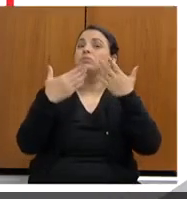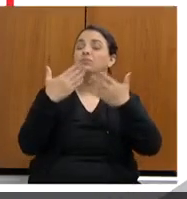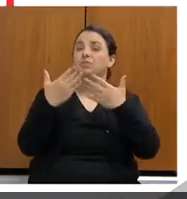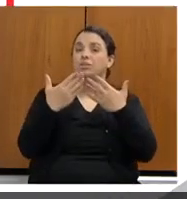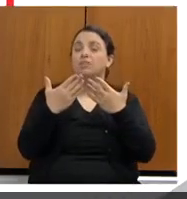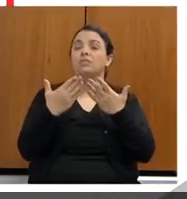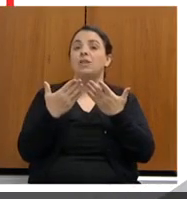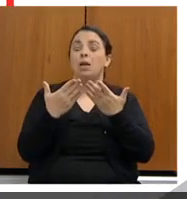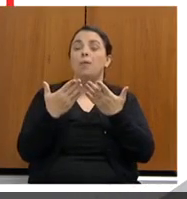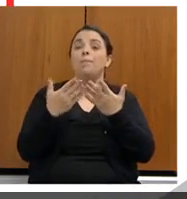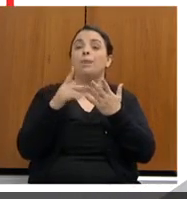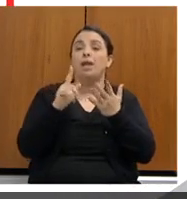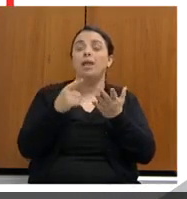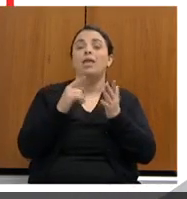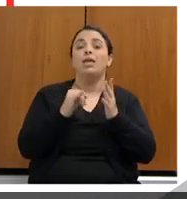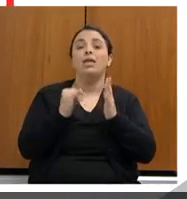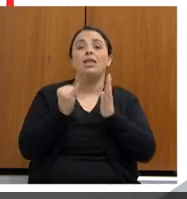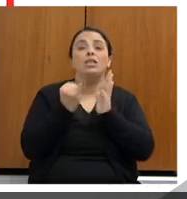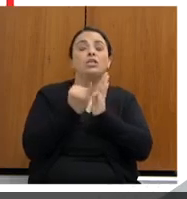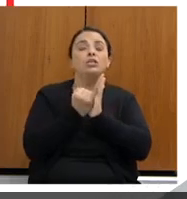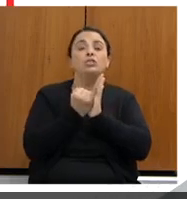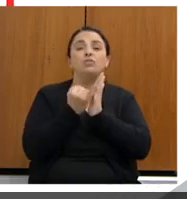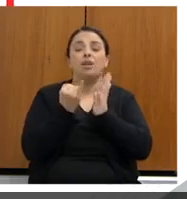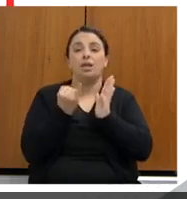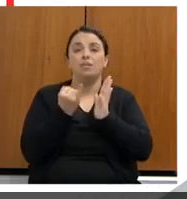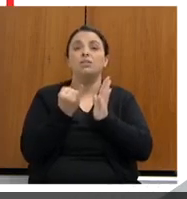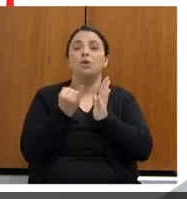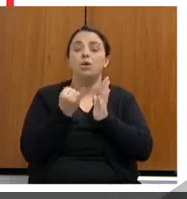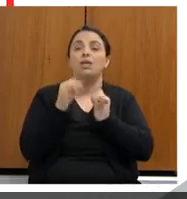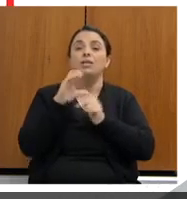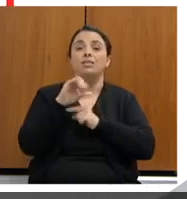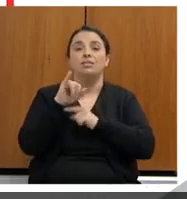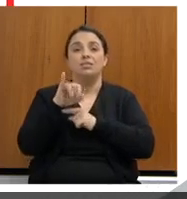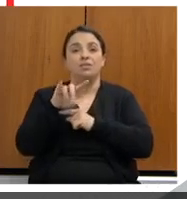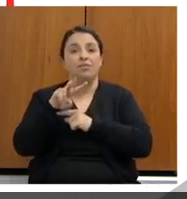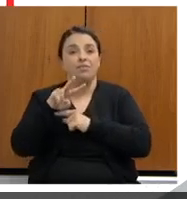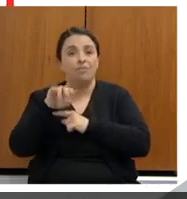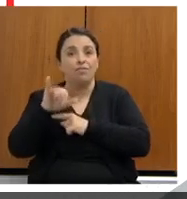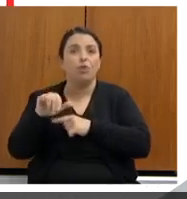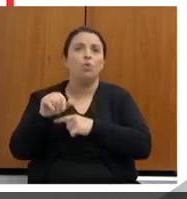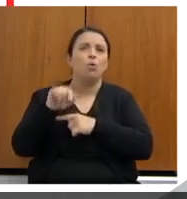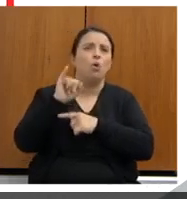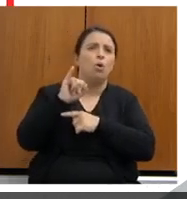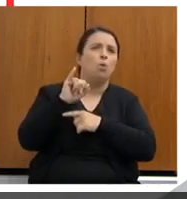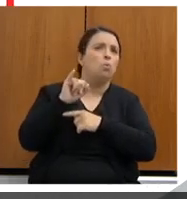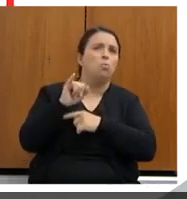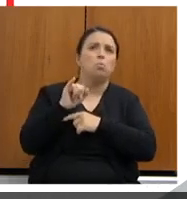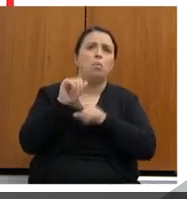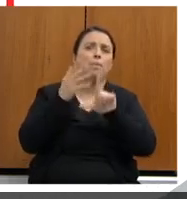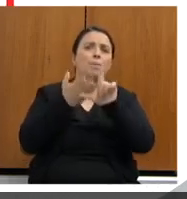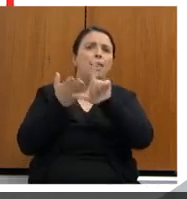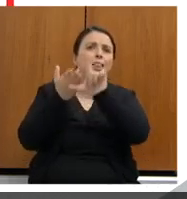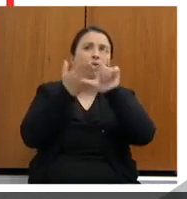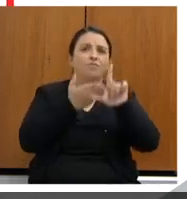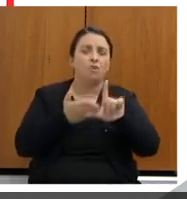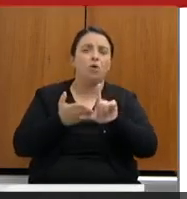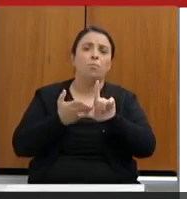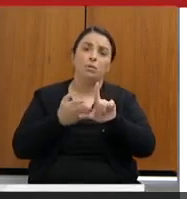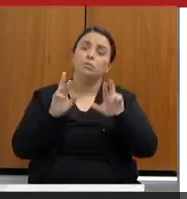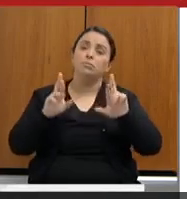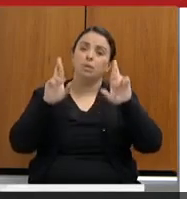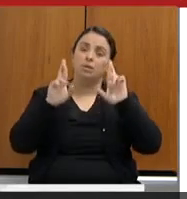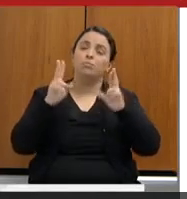no caso com o ebis Esperamos que isto ocorra a partir desse mês de Julho pode